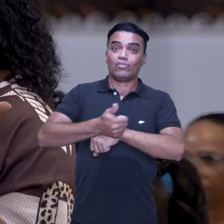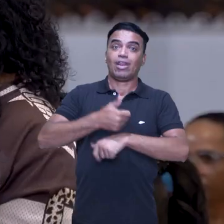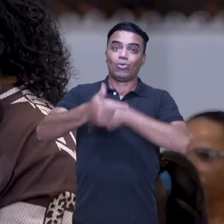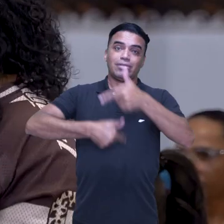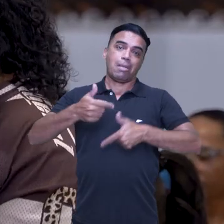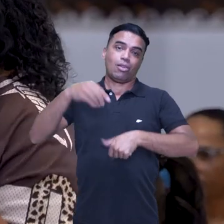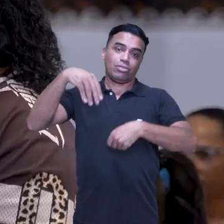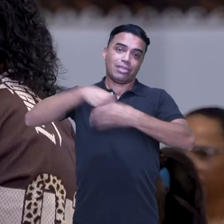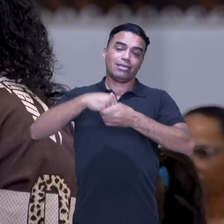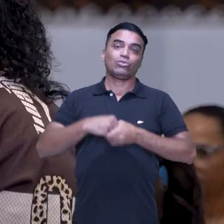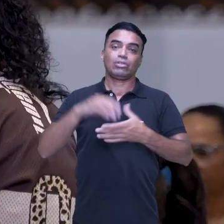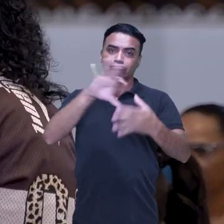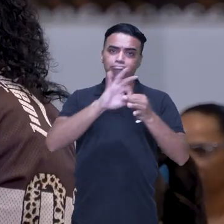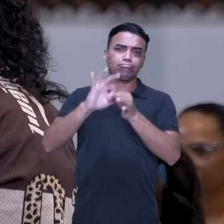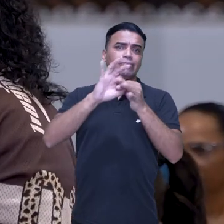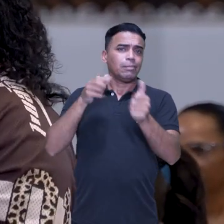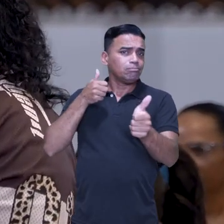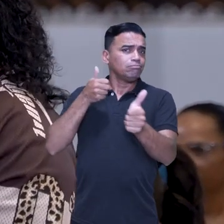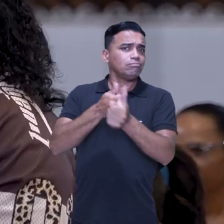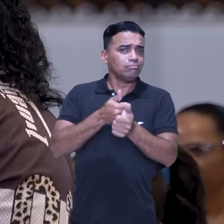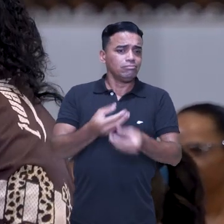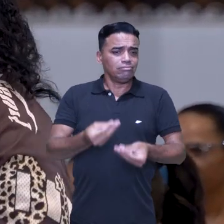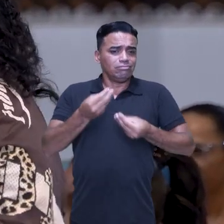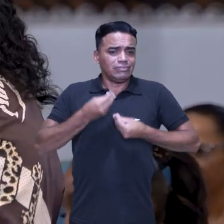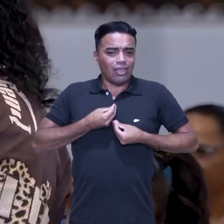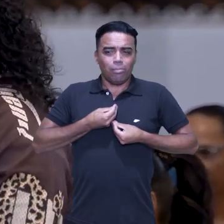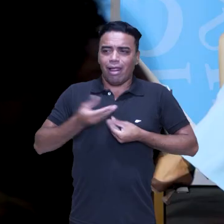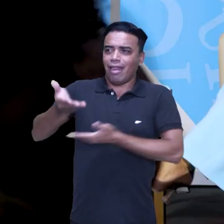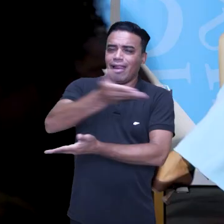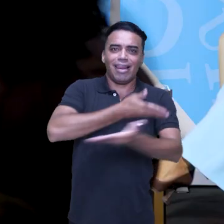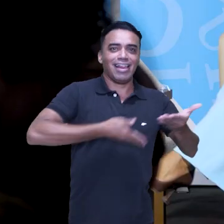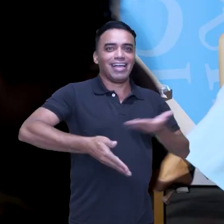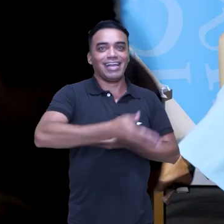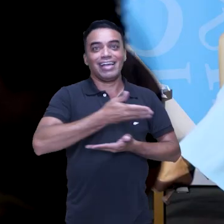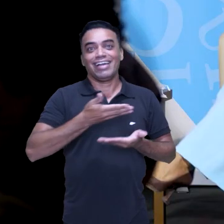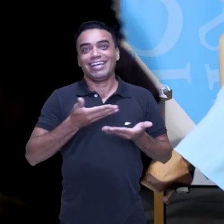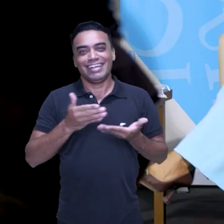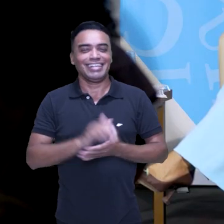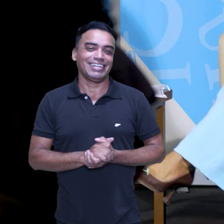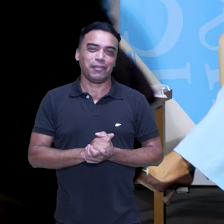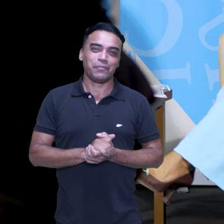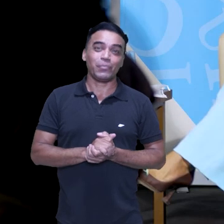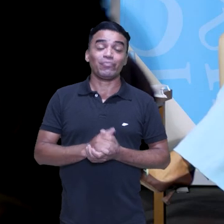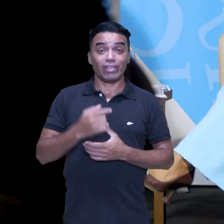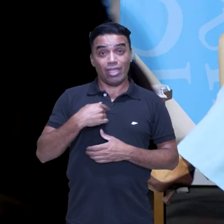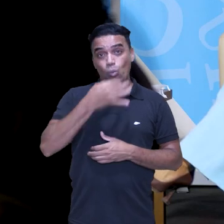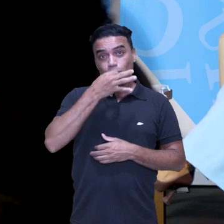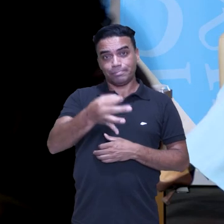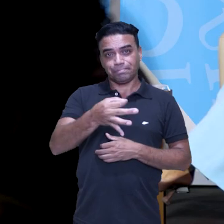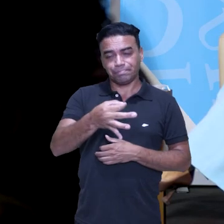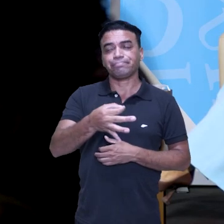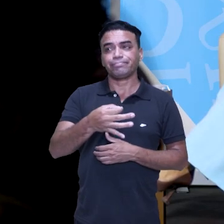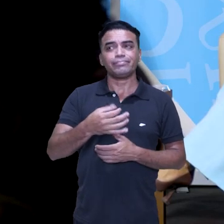a conexão e a proximidade que tudo isso trouxe entre a gente, nós da produção. Eu acho que